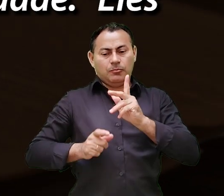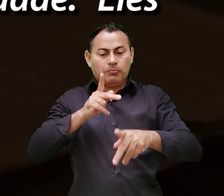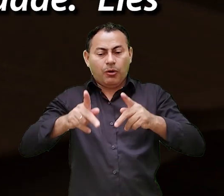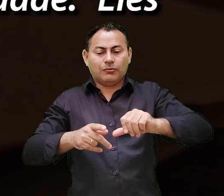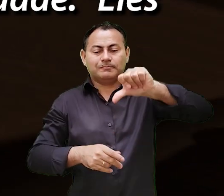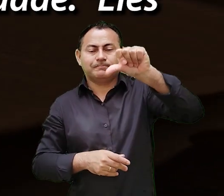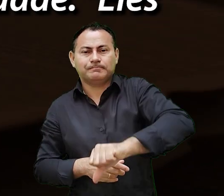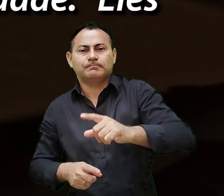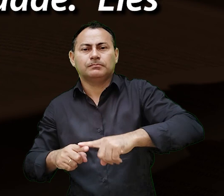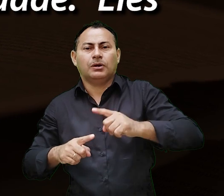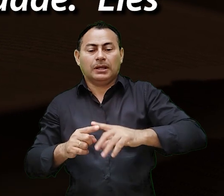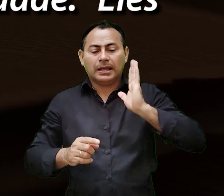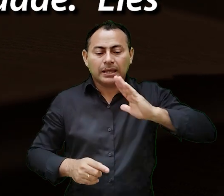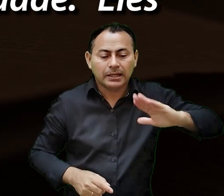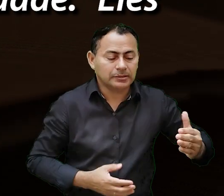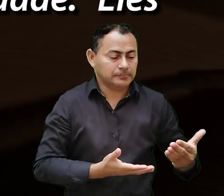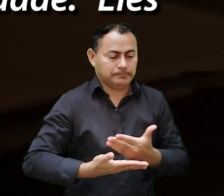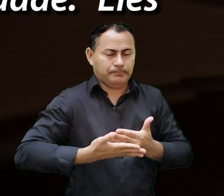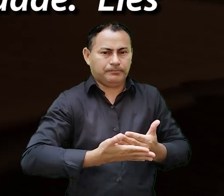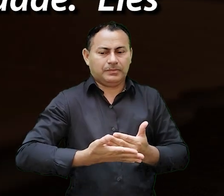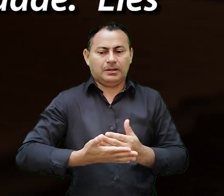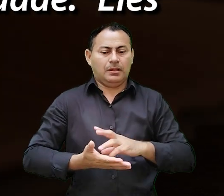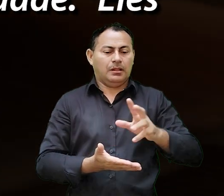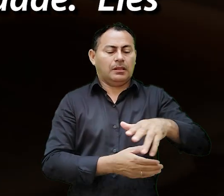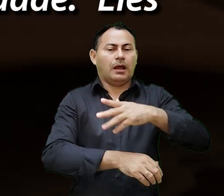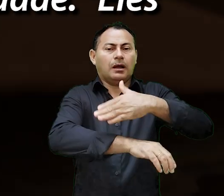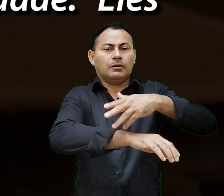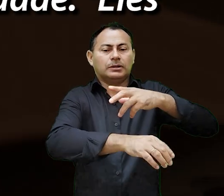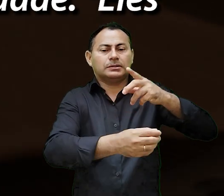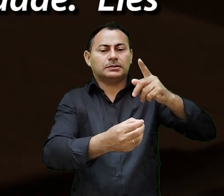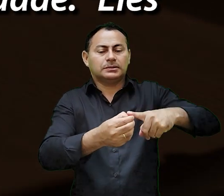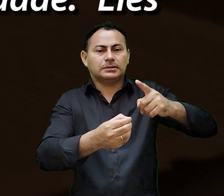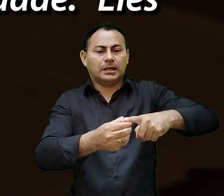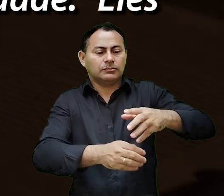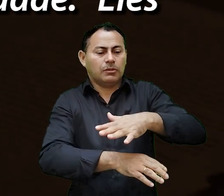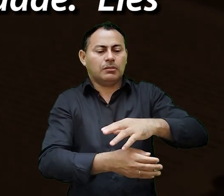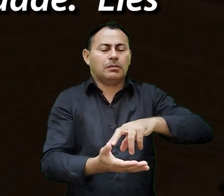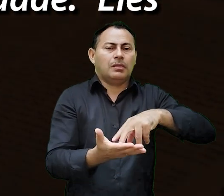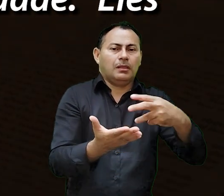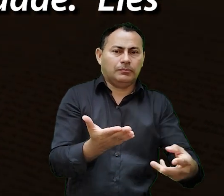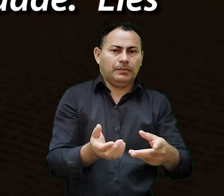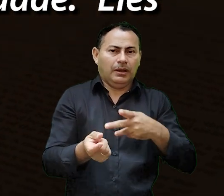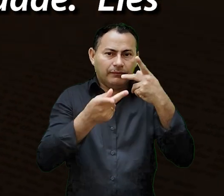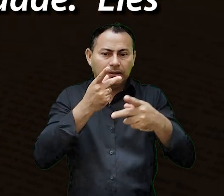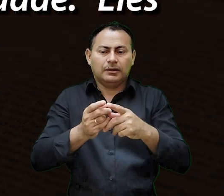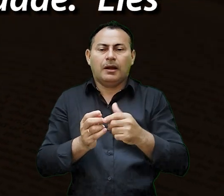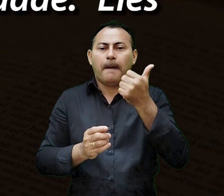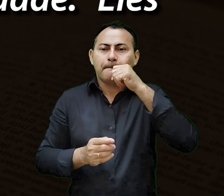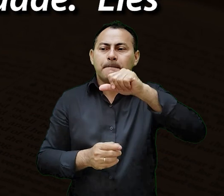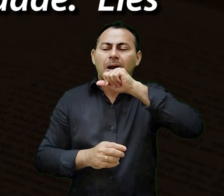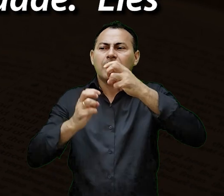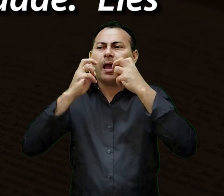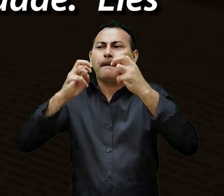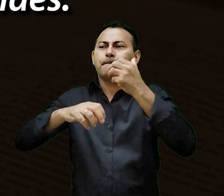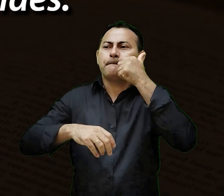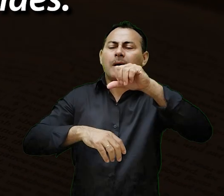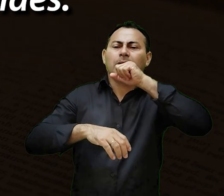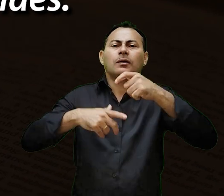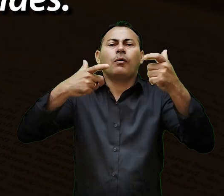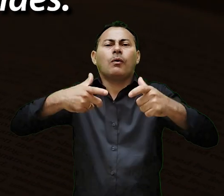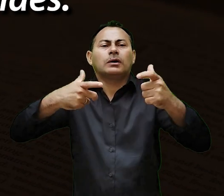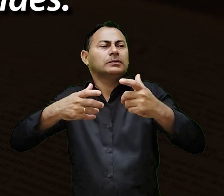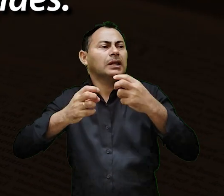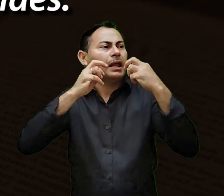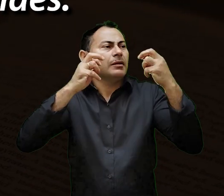povo está destruído, porque crianças e bebês desmaiam pelas ruas da cidade. Eles chamam as suas mães.